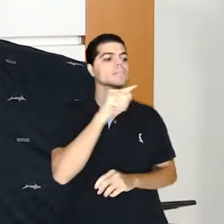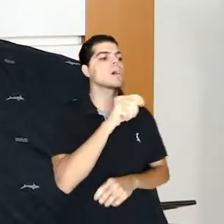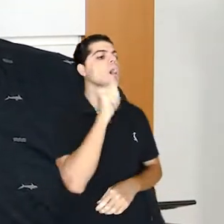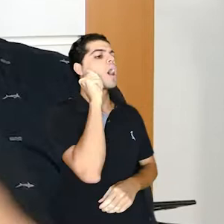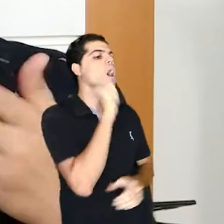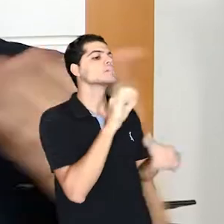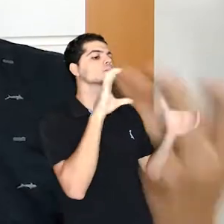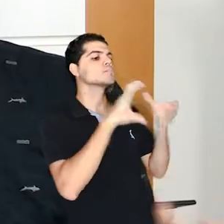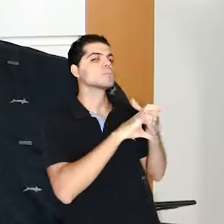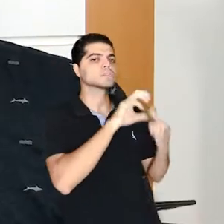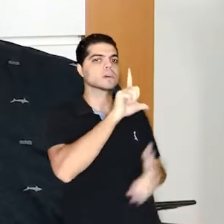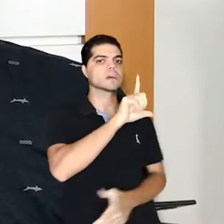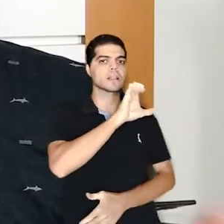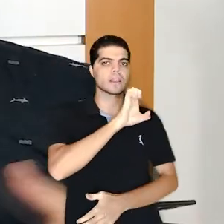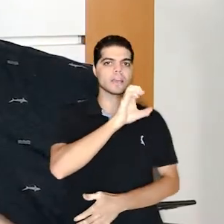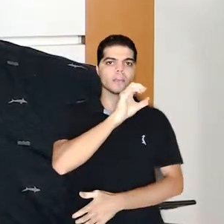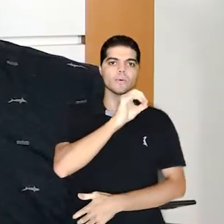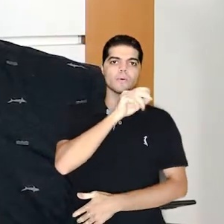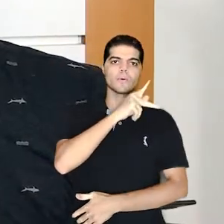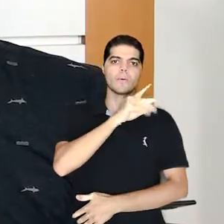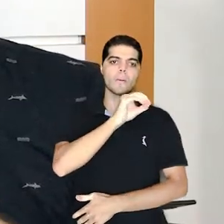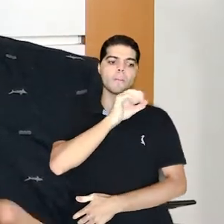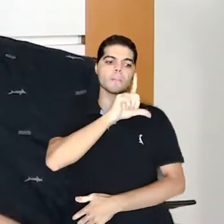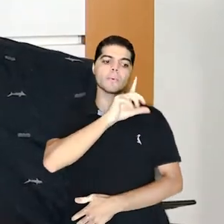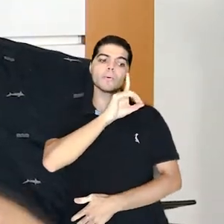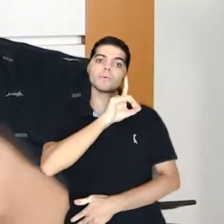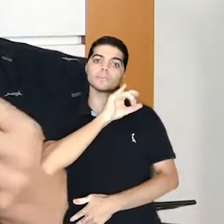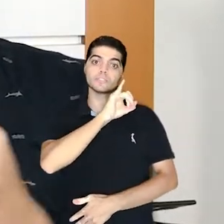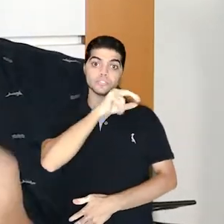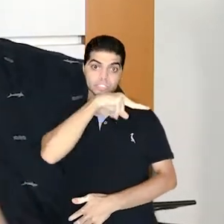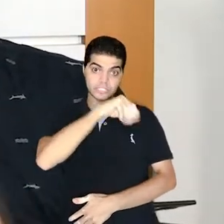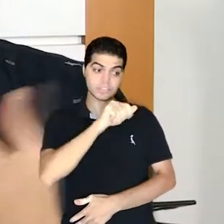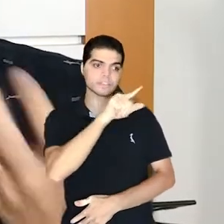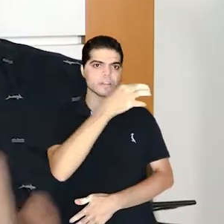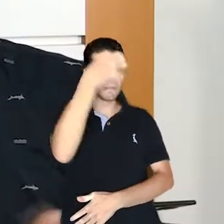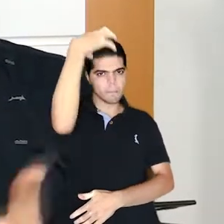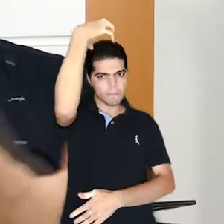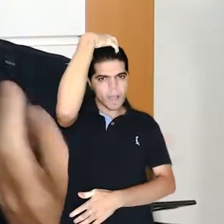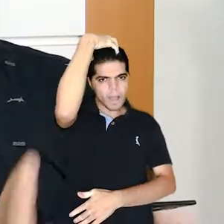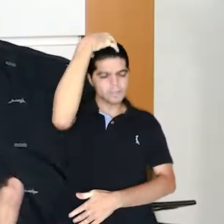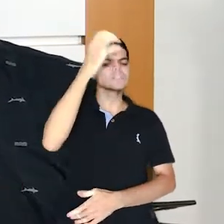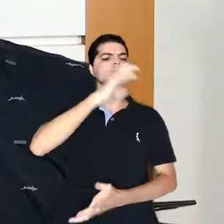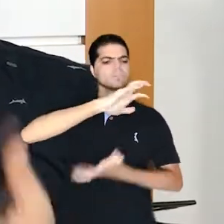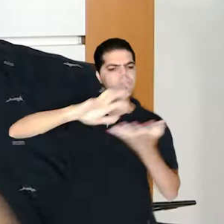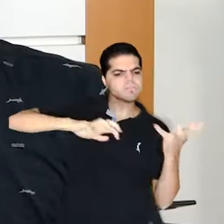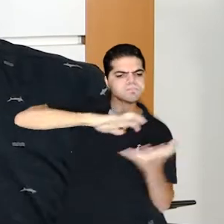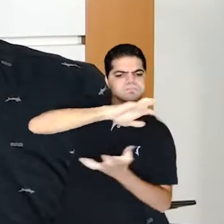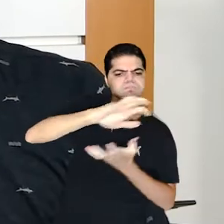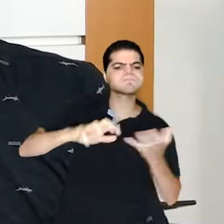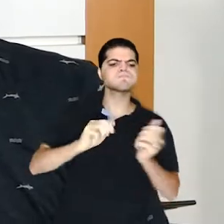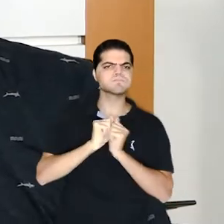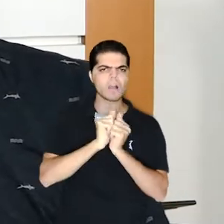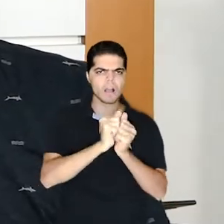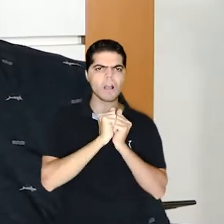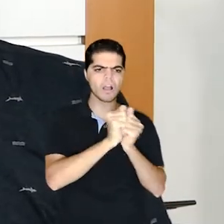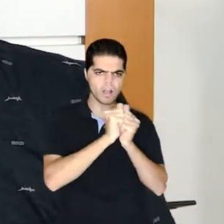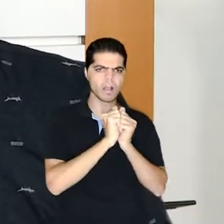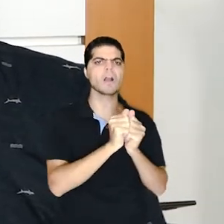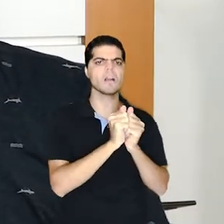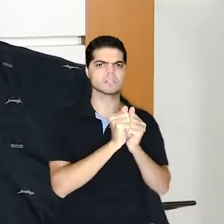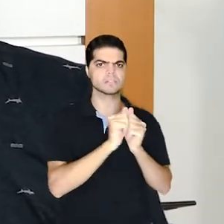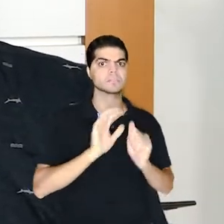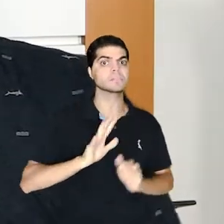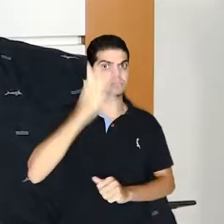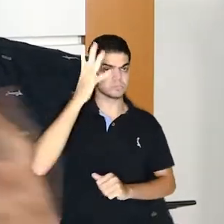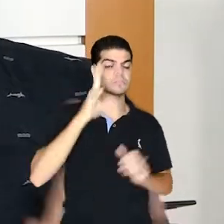Pedro, Leopoldina, que depois ficou conhecida como Imperatriz Leopoldina, que fez grandes movimentações políticas para que ocorresse essa